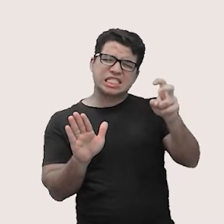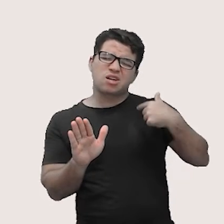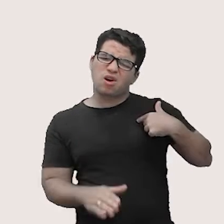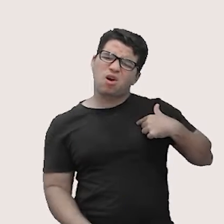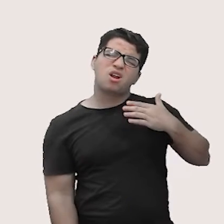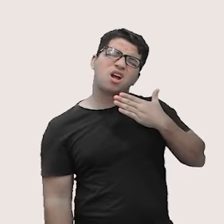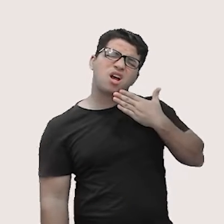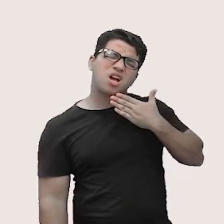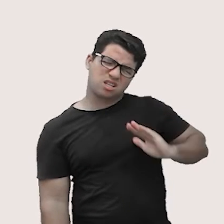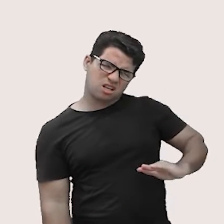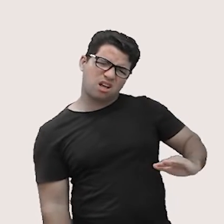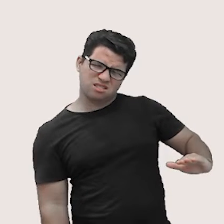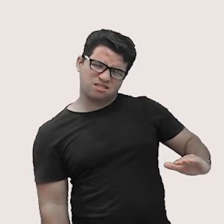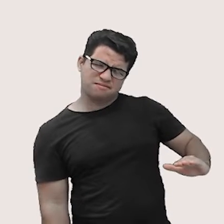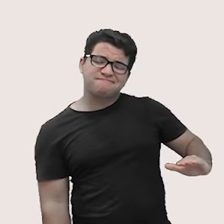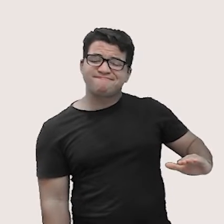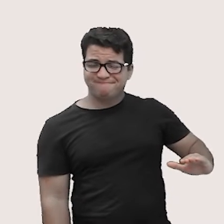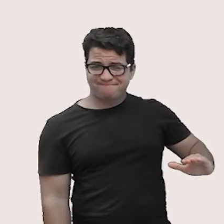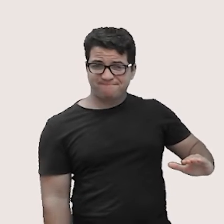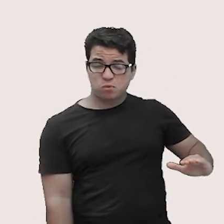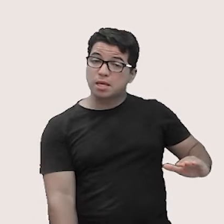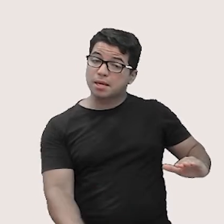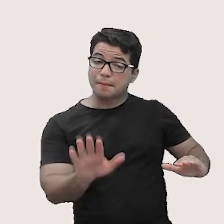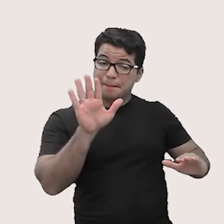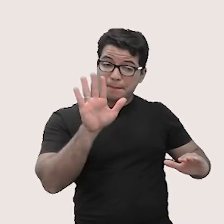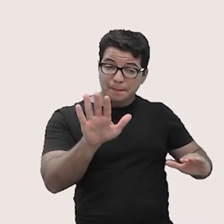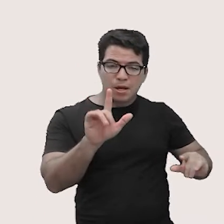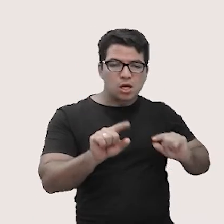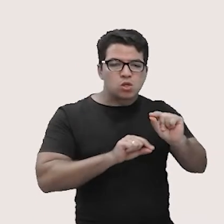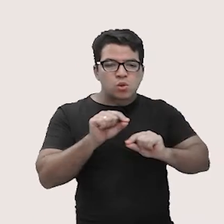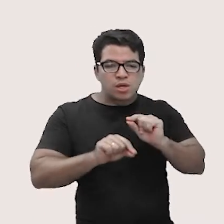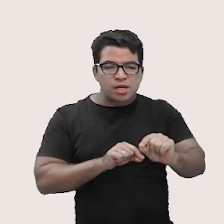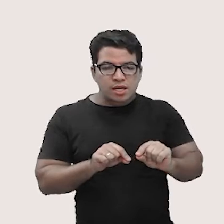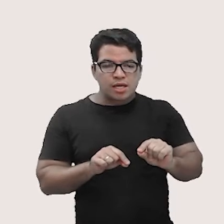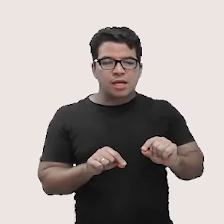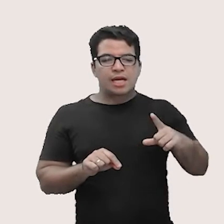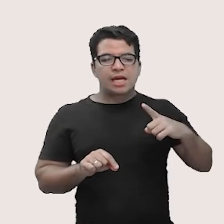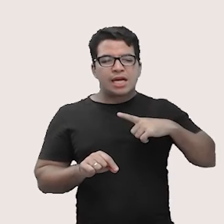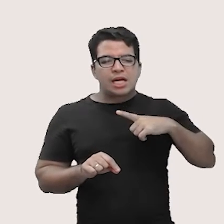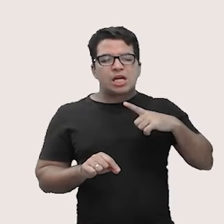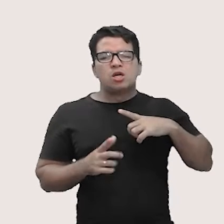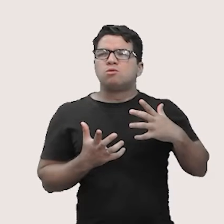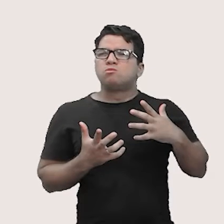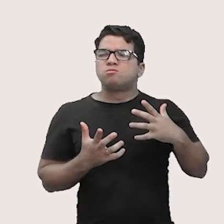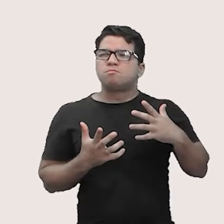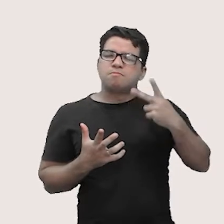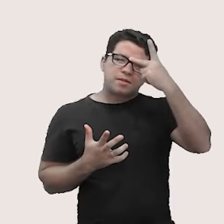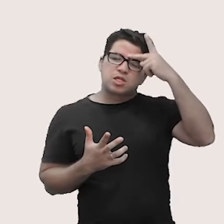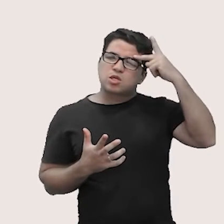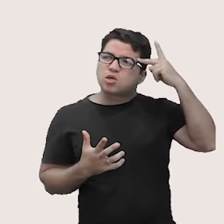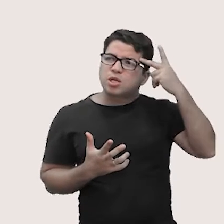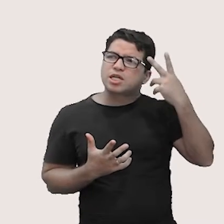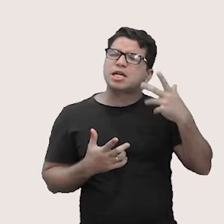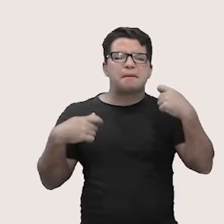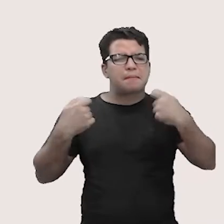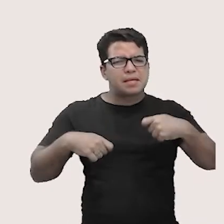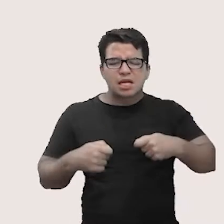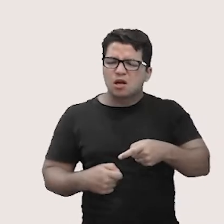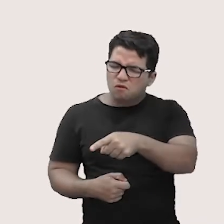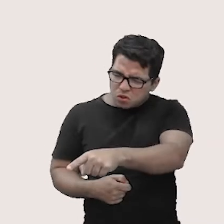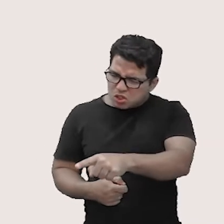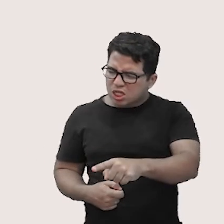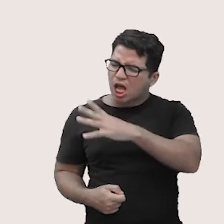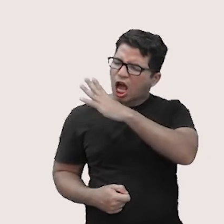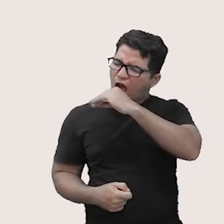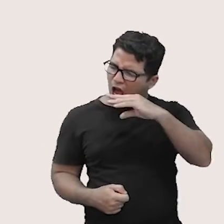I was 10, they told me should be more mature. Quando eu tinha 10 anos, as pessoas diziam que eu tinha que ser mais madura. Now,